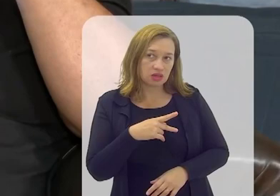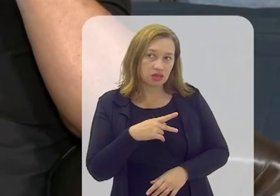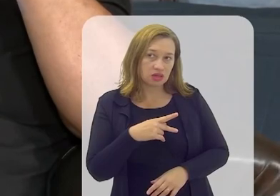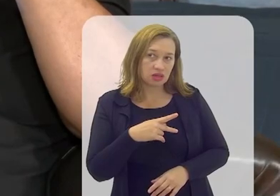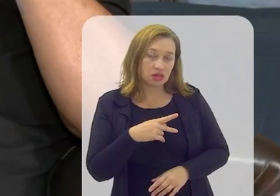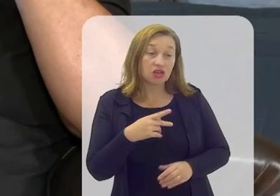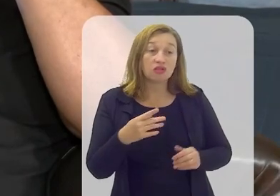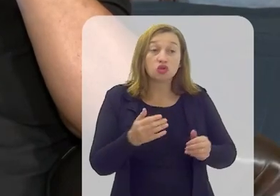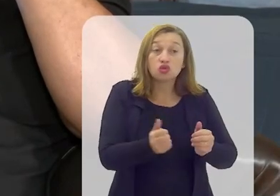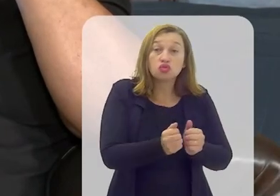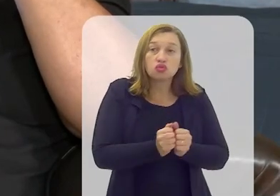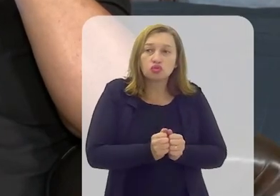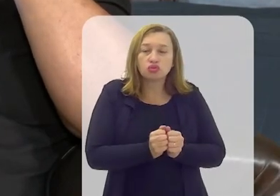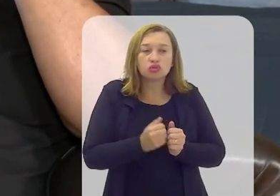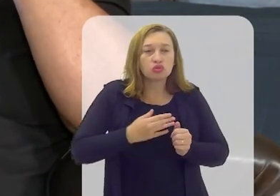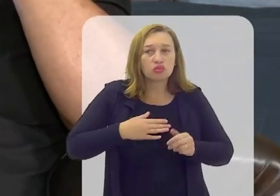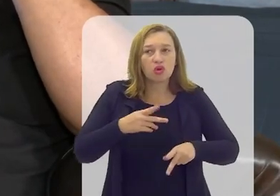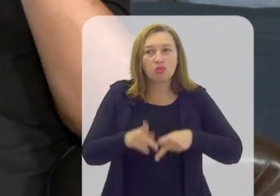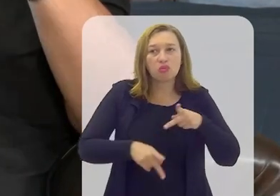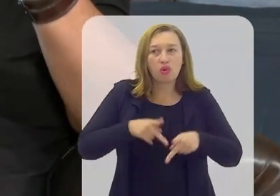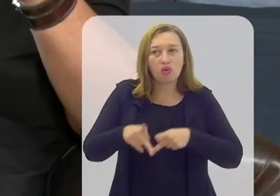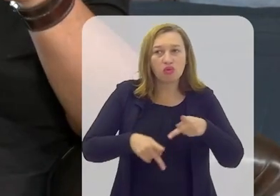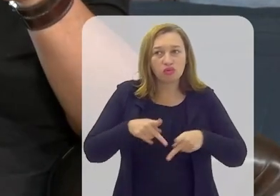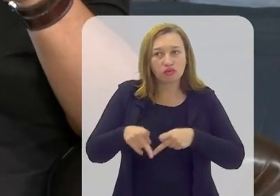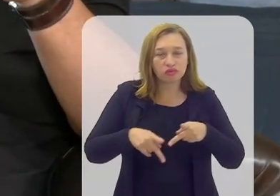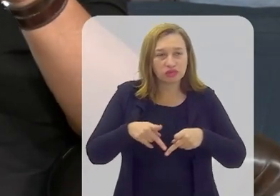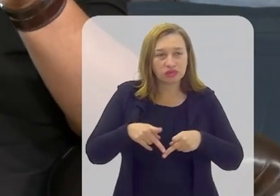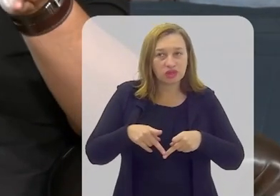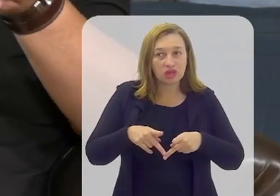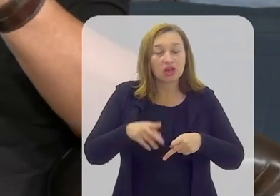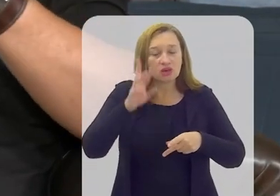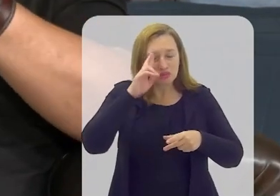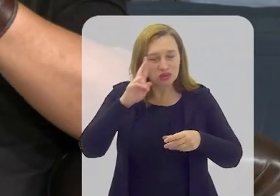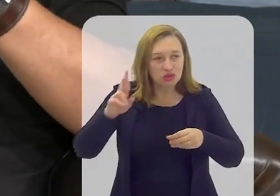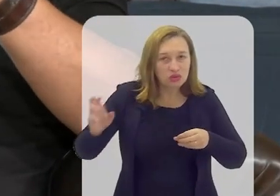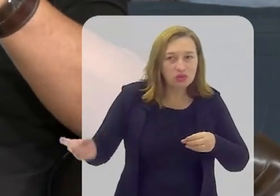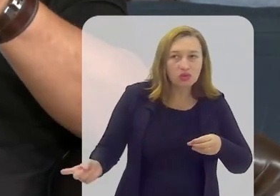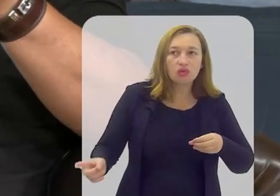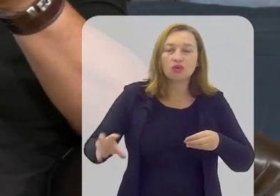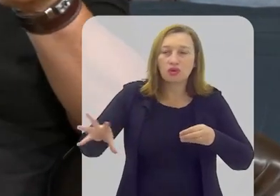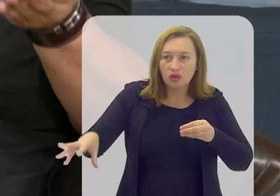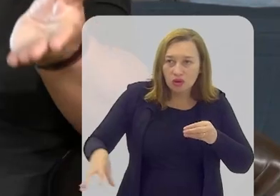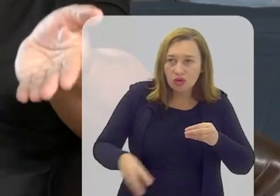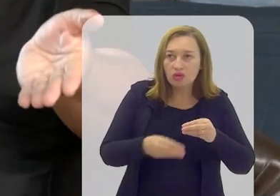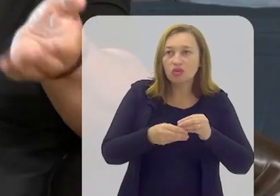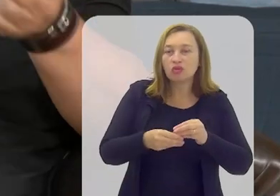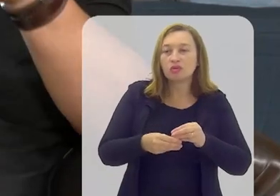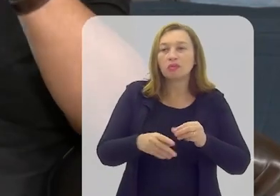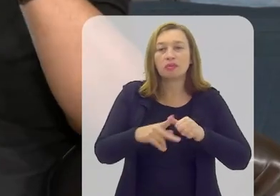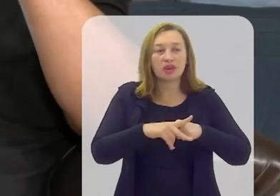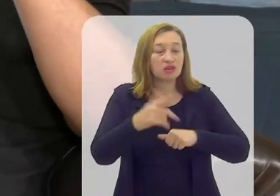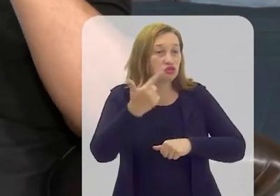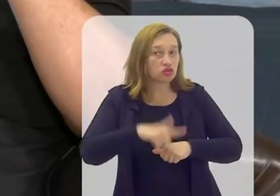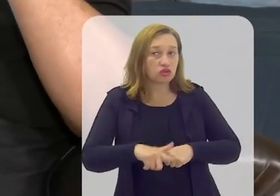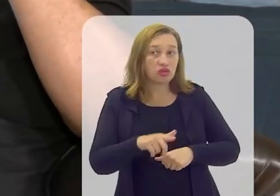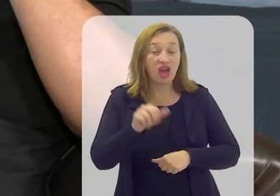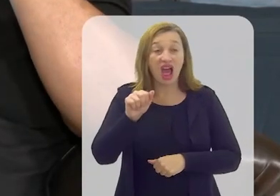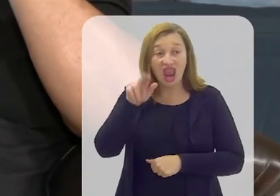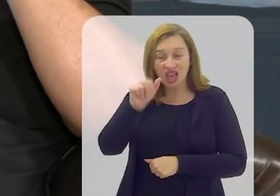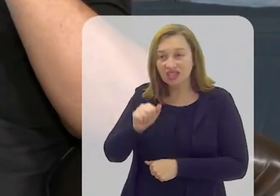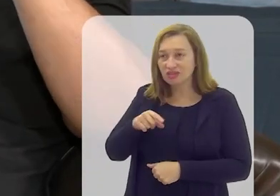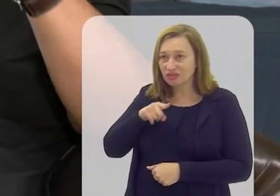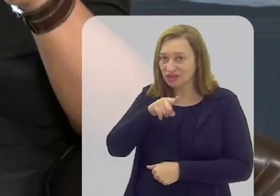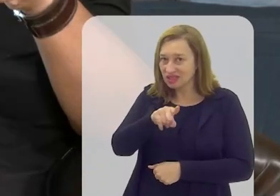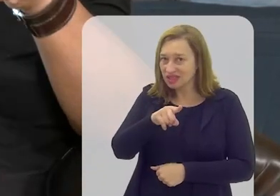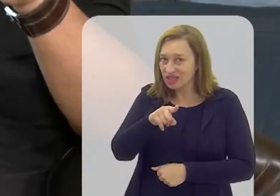apascenta o meu rebanho. Ou seja, o Senhor introduz Pedro novamente dentro do processo da palavra